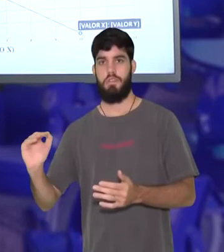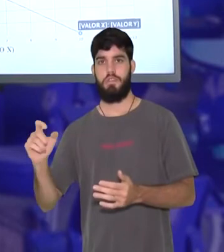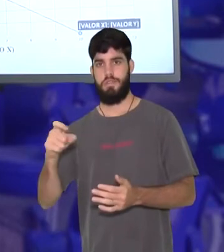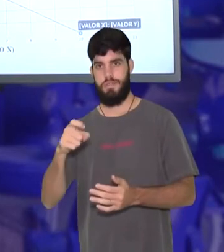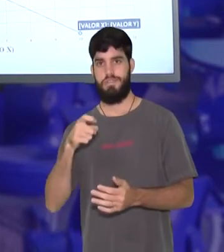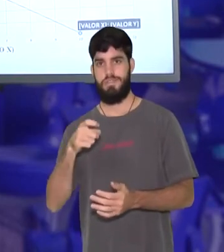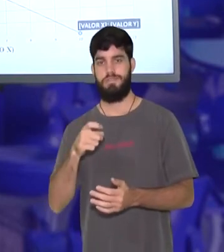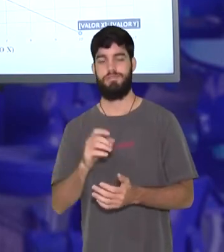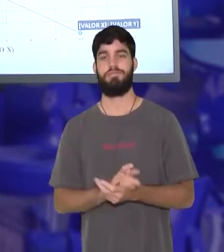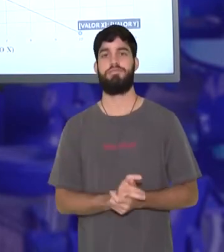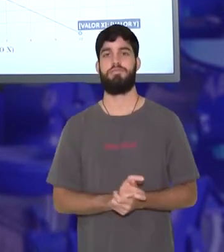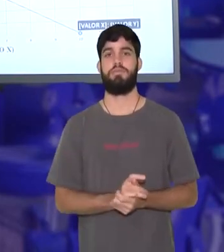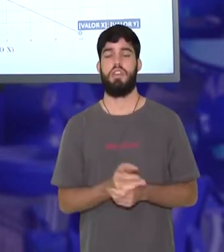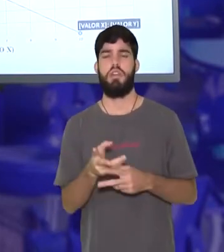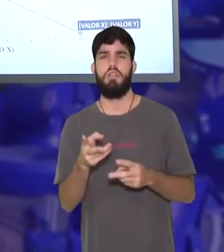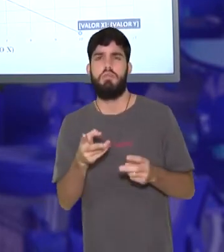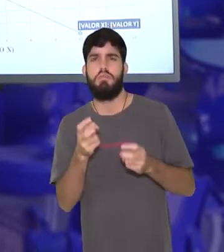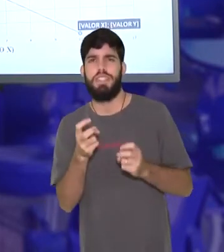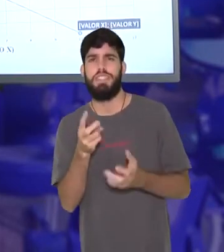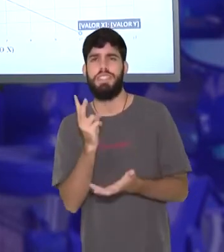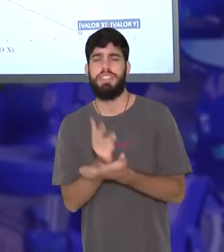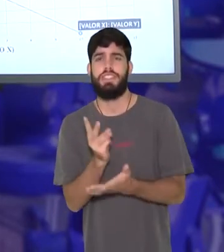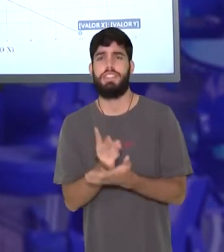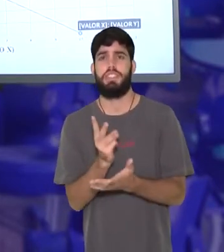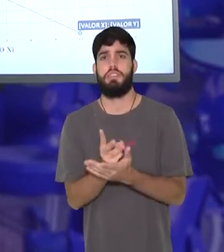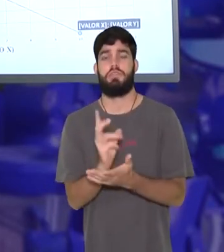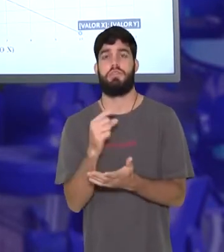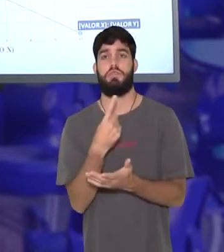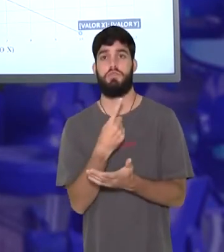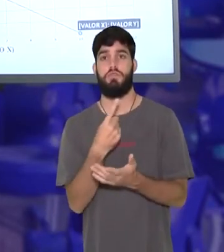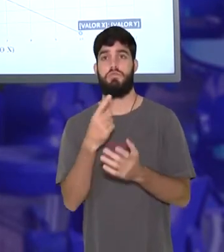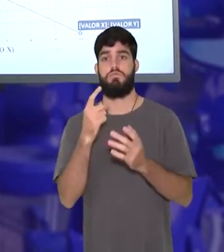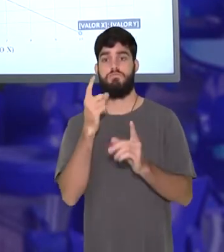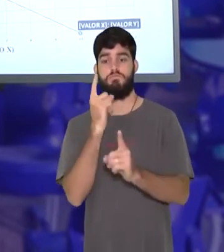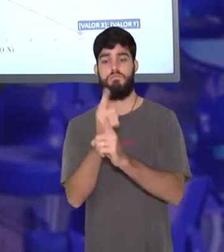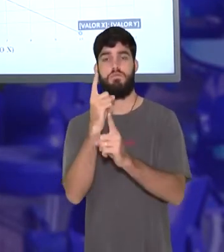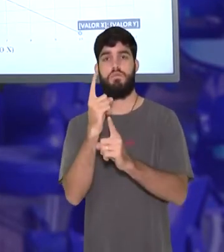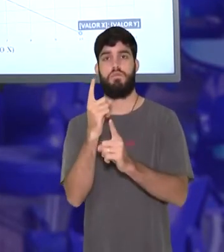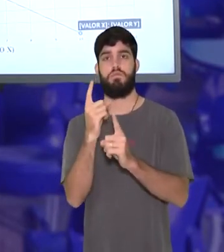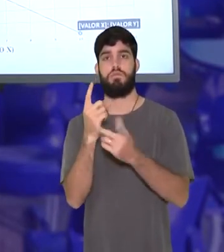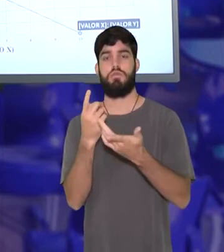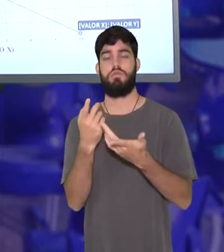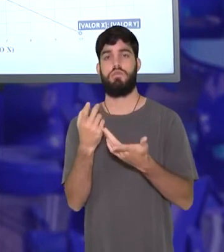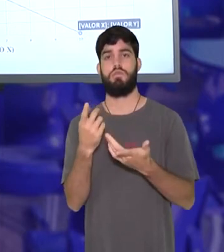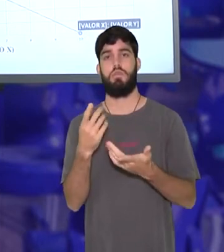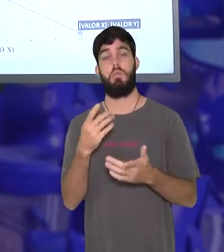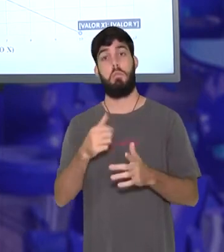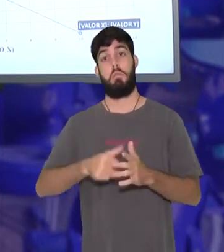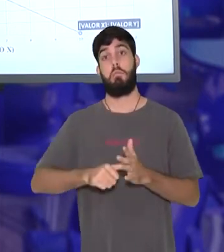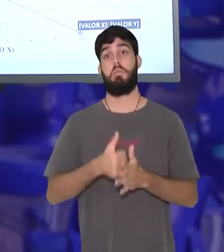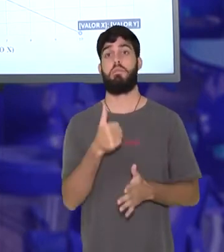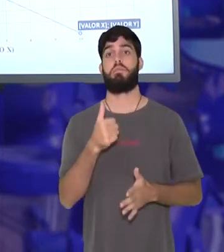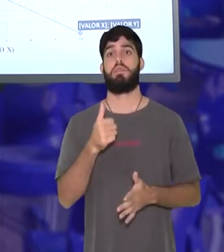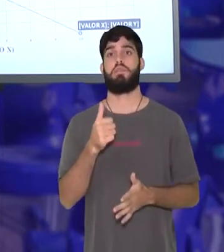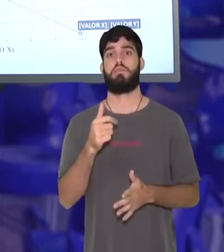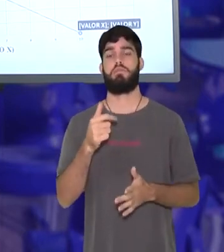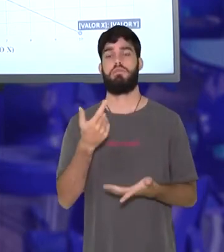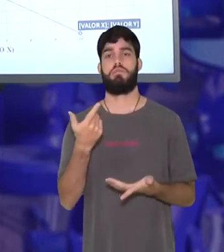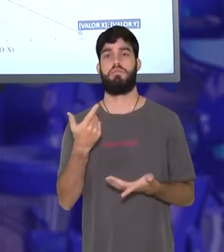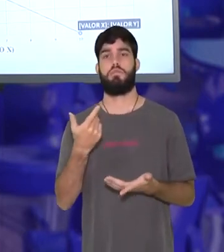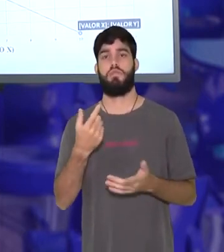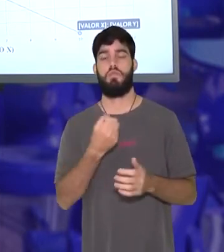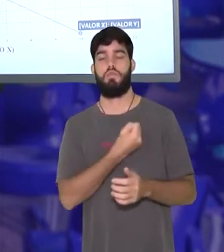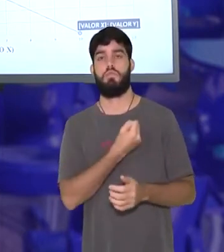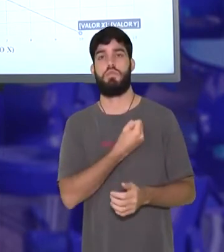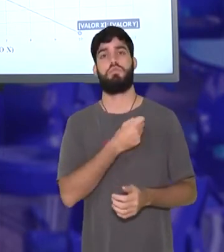localizado no eixo X percebam que sempre quando eu for localizar algum ponto no plano primeiro vem o valor do meu x e depois o